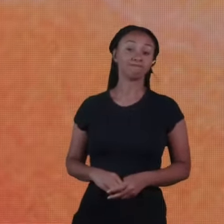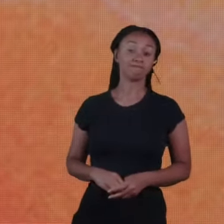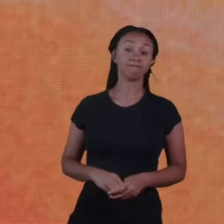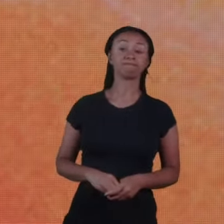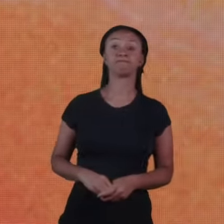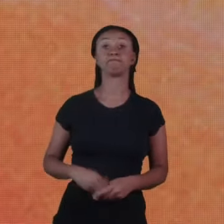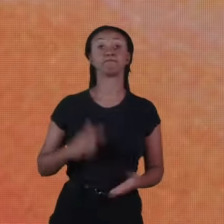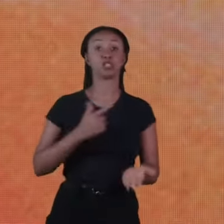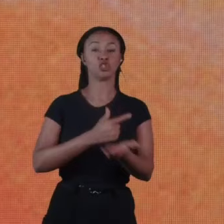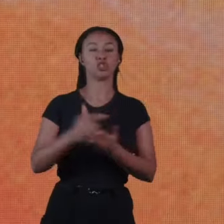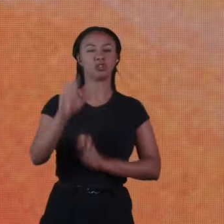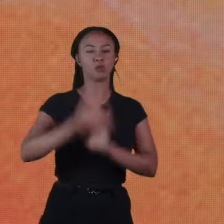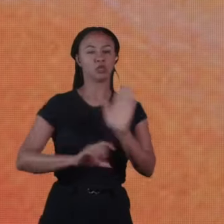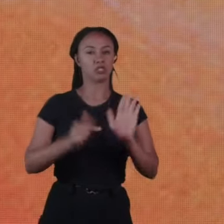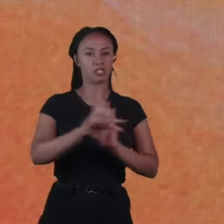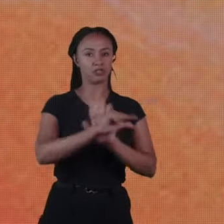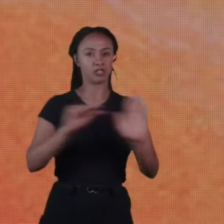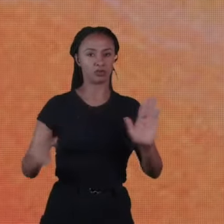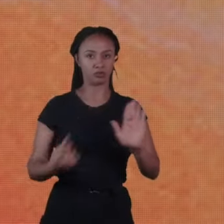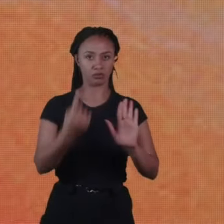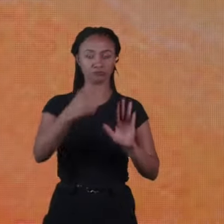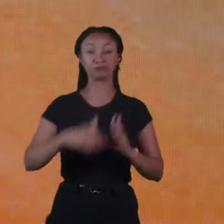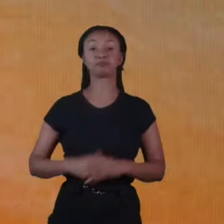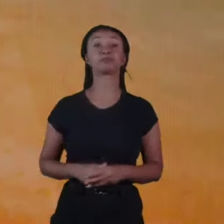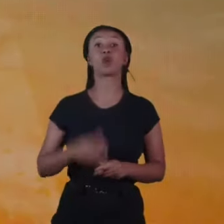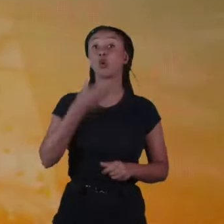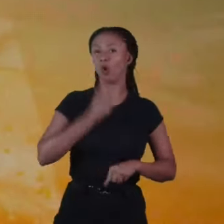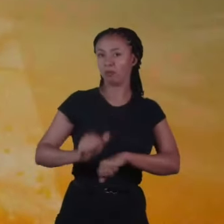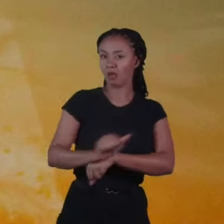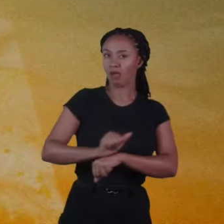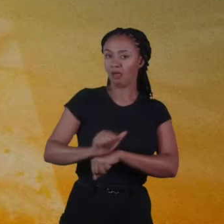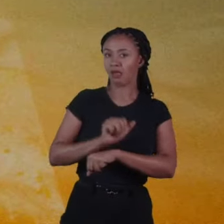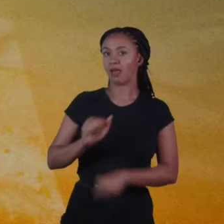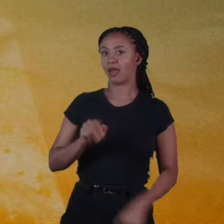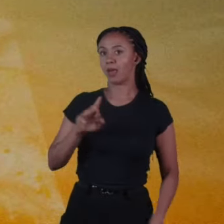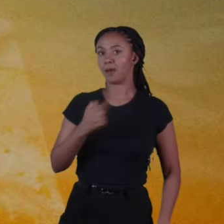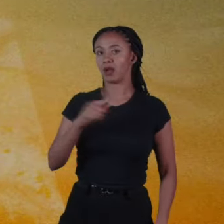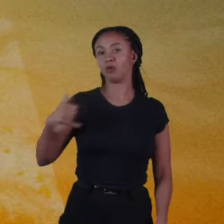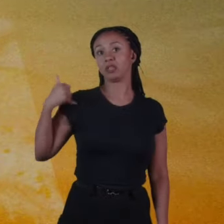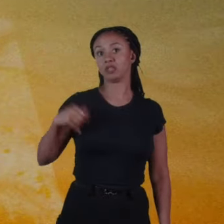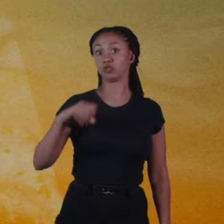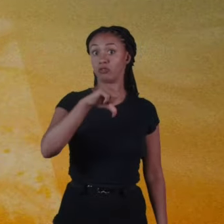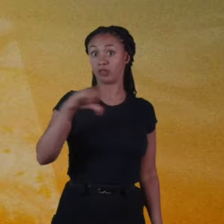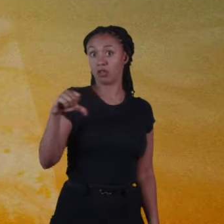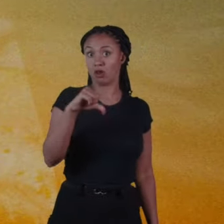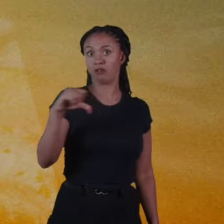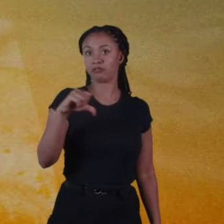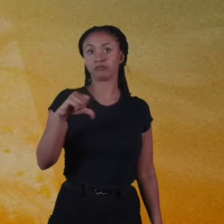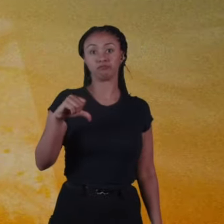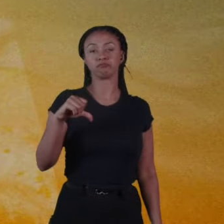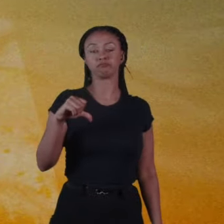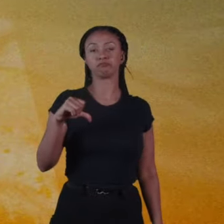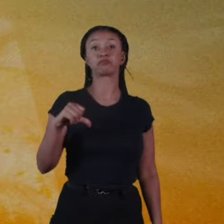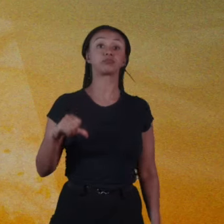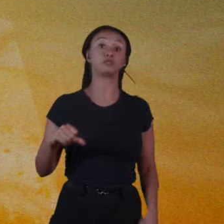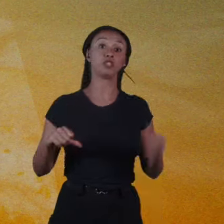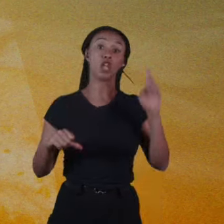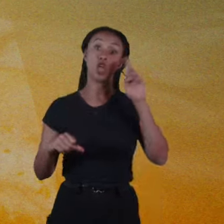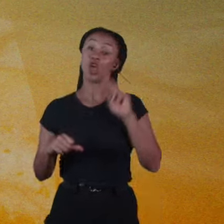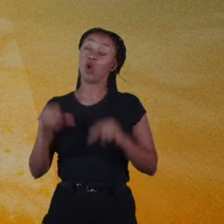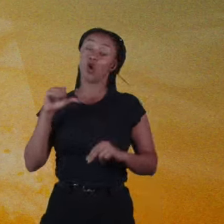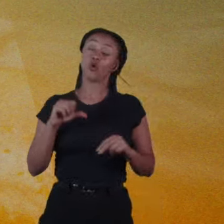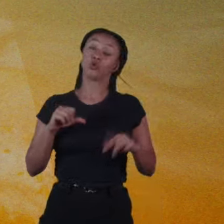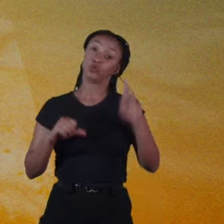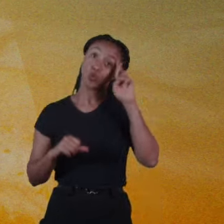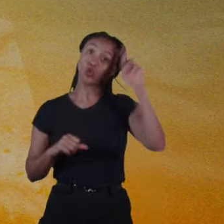Gênesis 17:1 diz assim: quando atingiu Abraão a idade de 99 anos, apareceu-lhe o Senhor e disse-lhe: eu sou